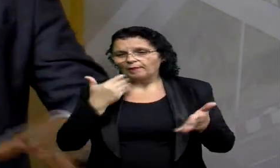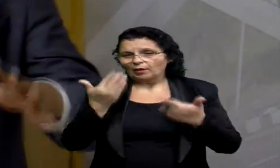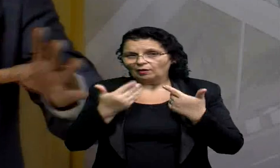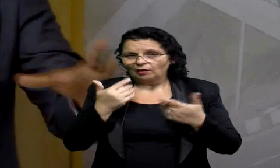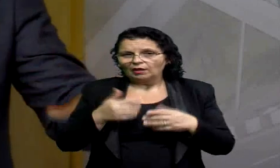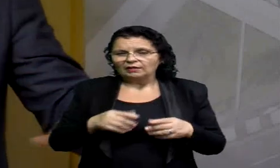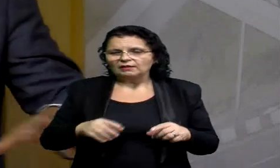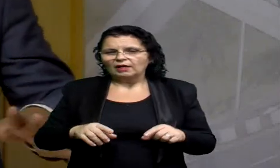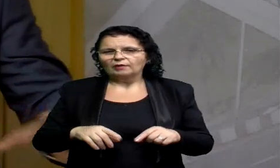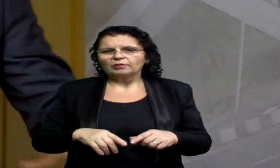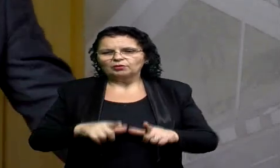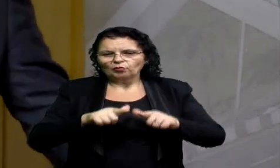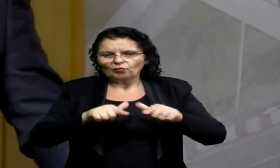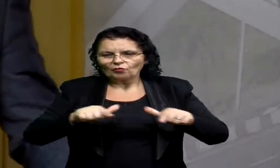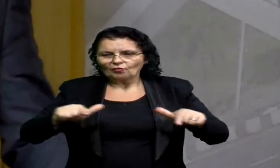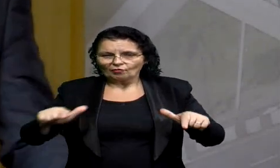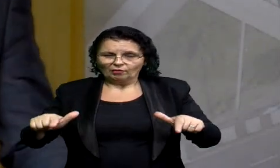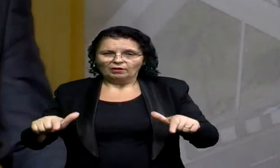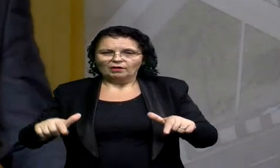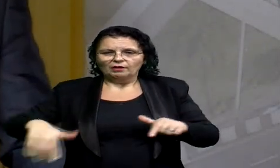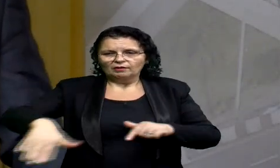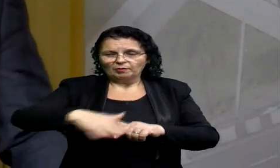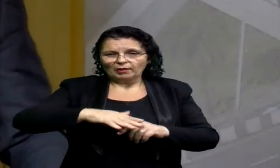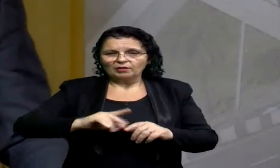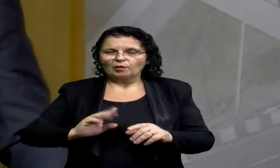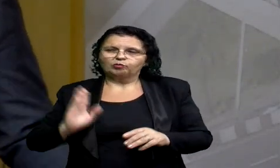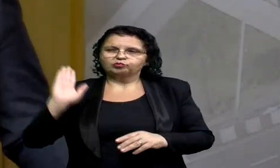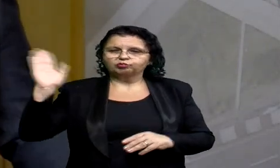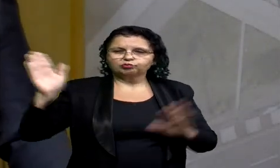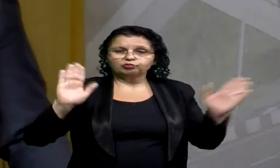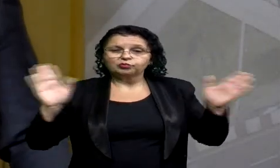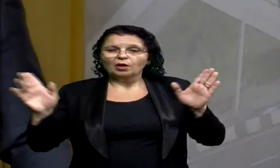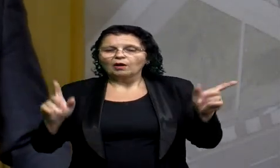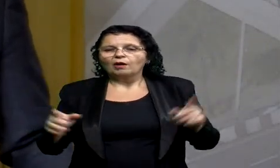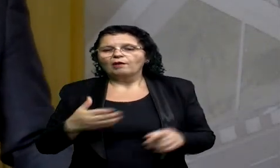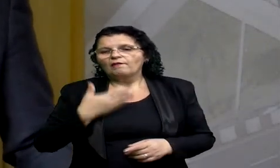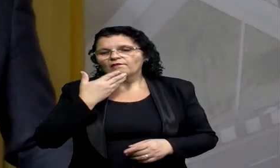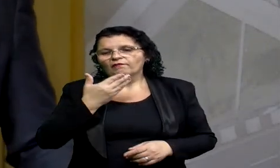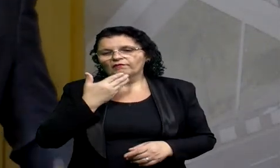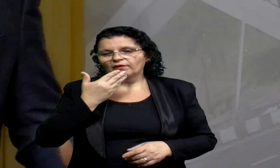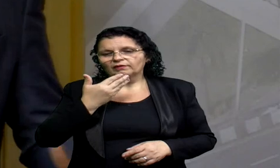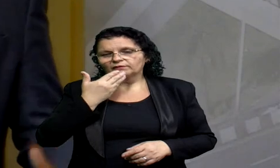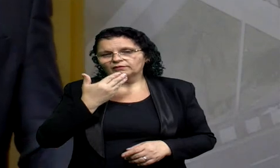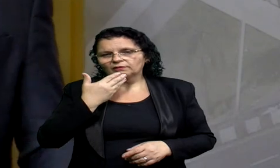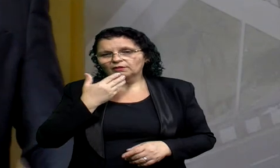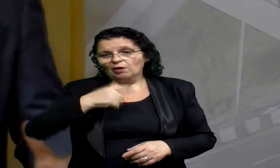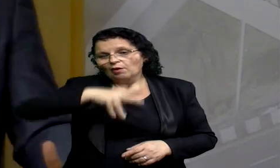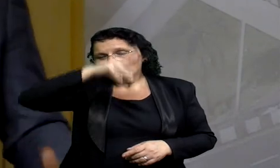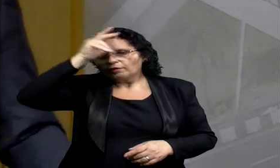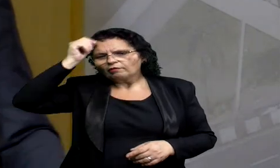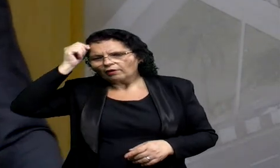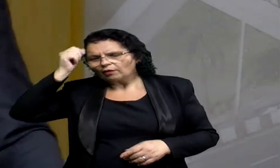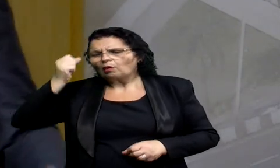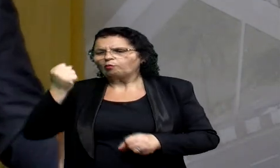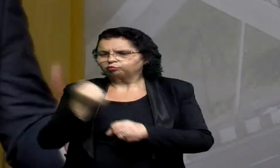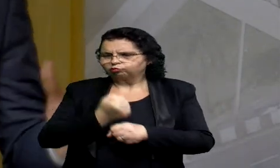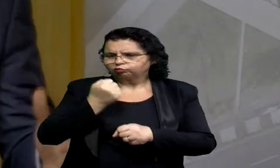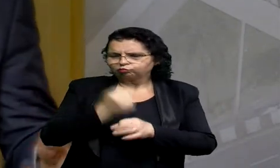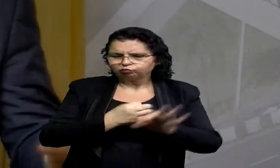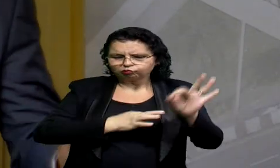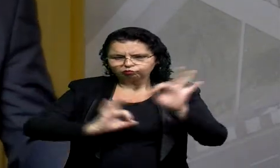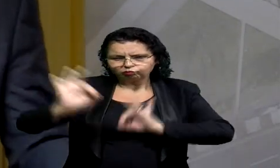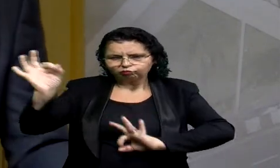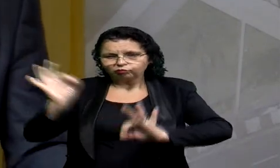dairan de sanazar dessa região e ontem o prefeito falou que já está aí bem adiantado eu tive a